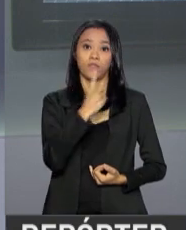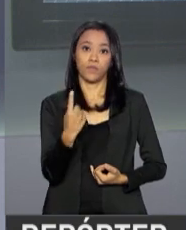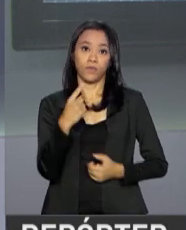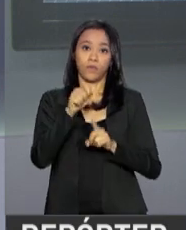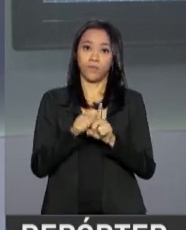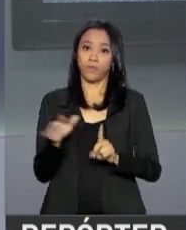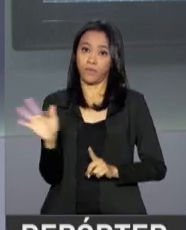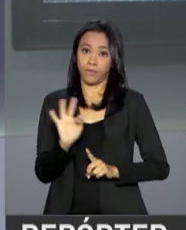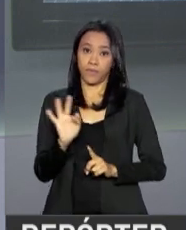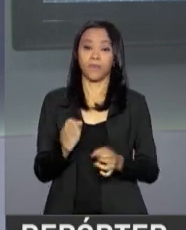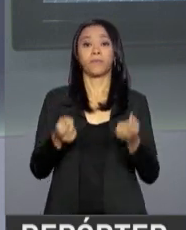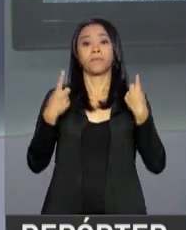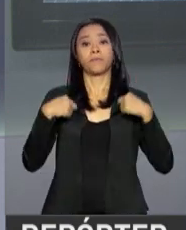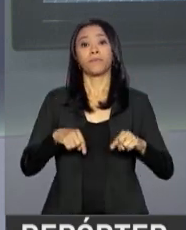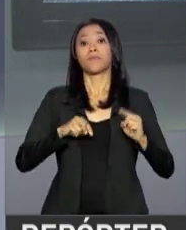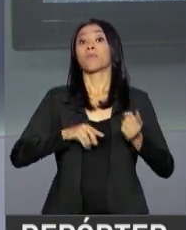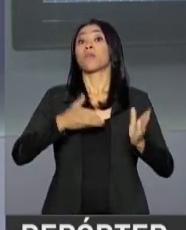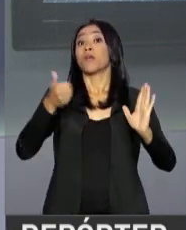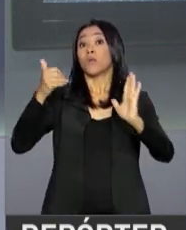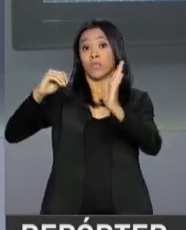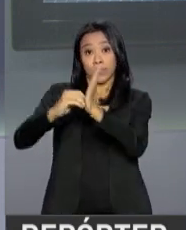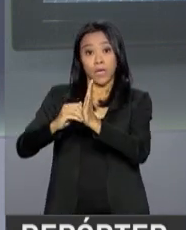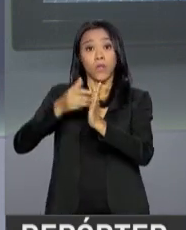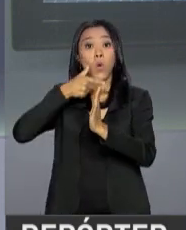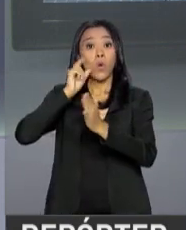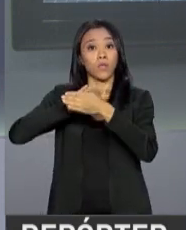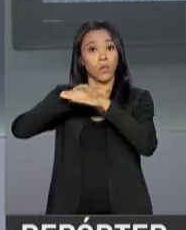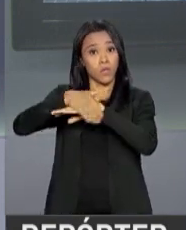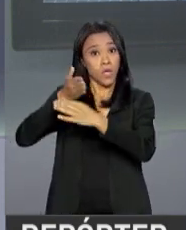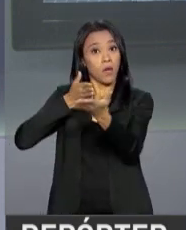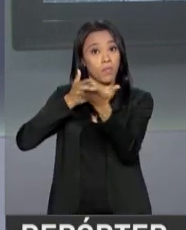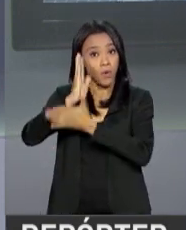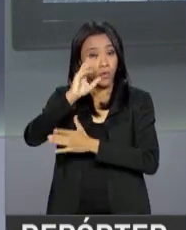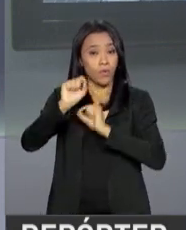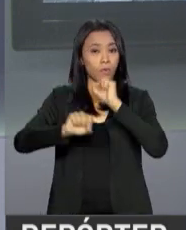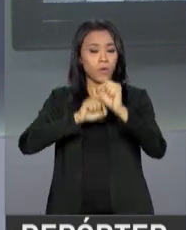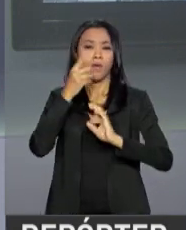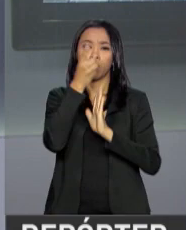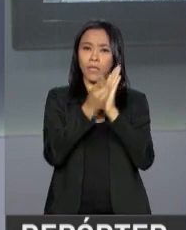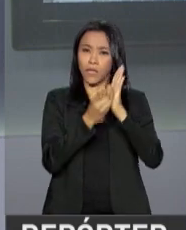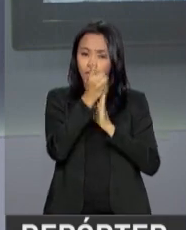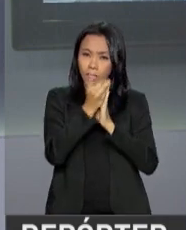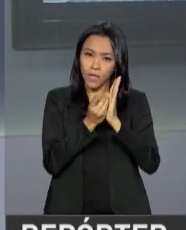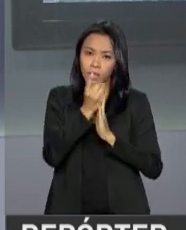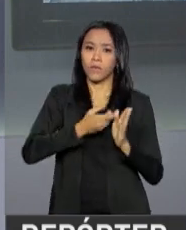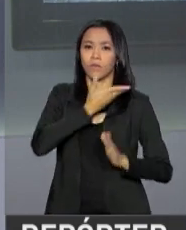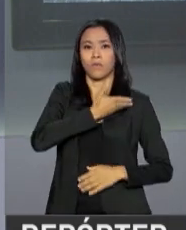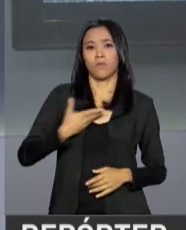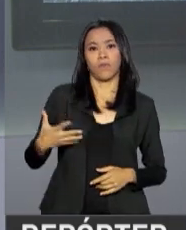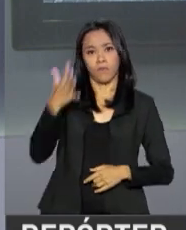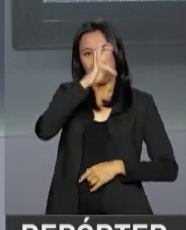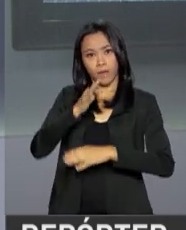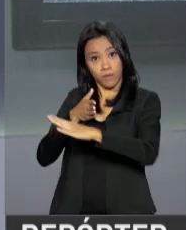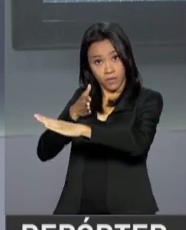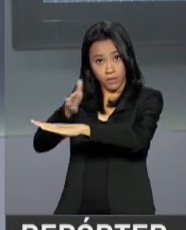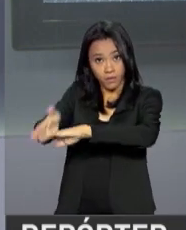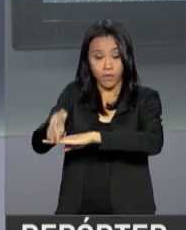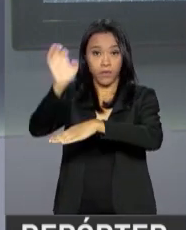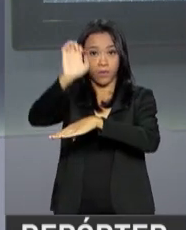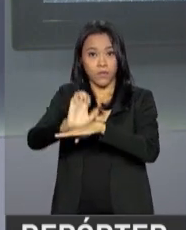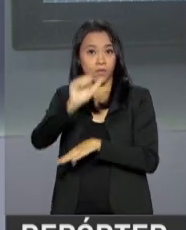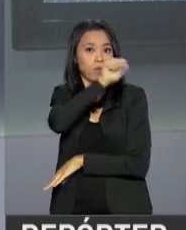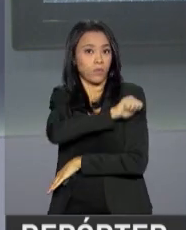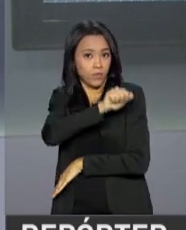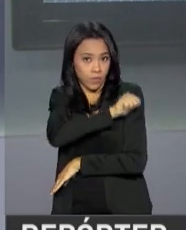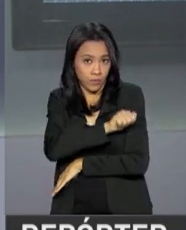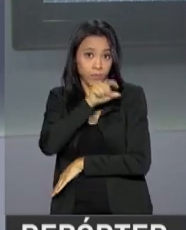fevereiro. E o Senado aprovou no fim da noite de ontem o decreto que autoriza a intervenção federal na segurança pública do estado do Rio de